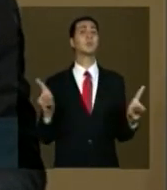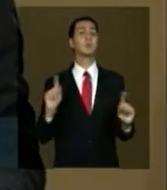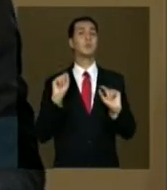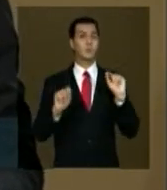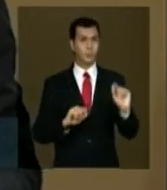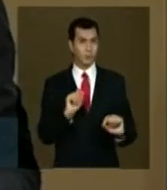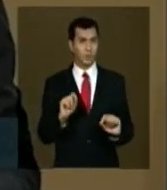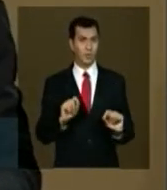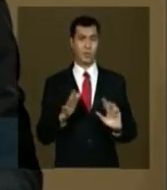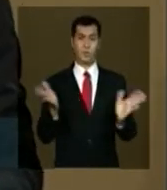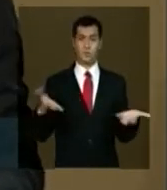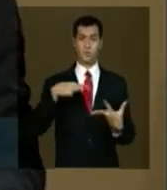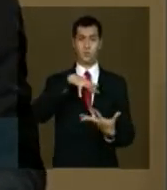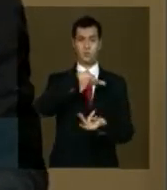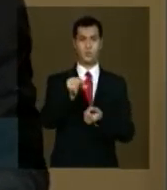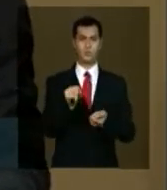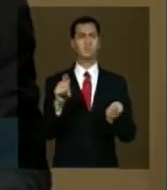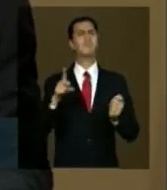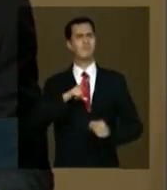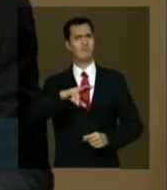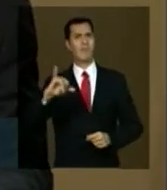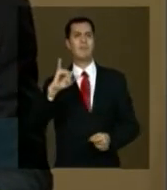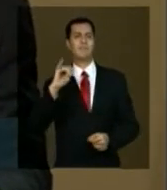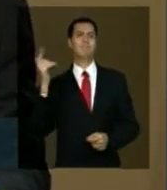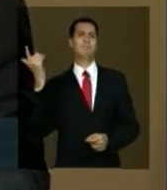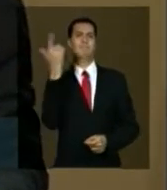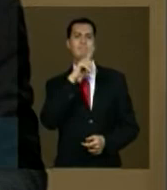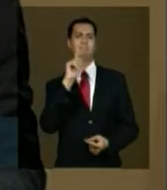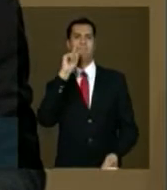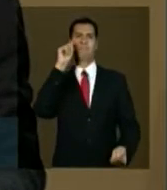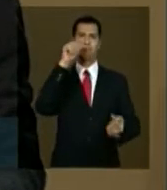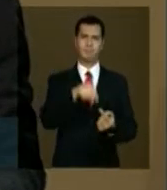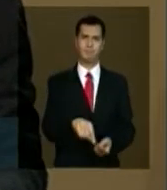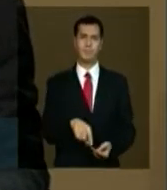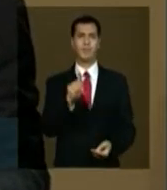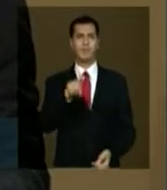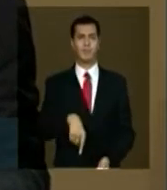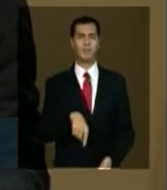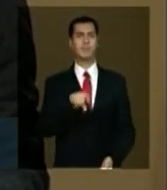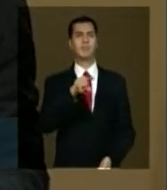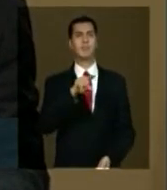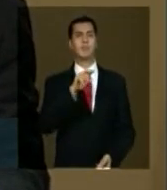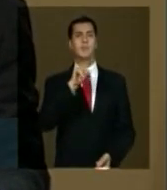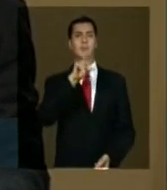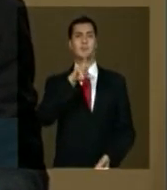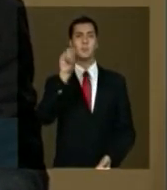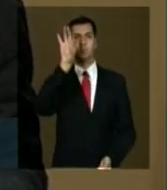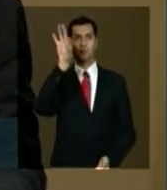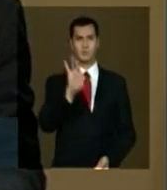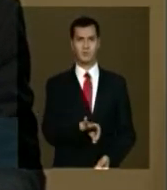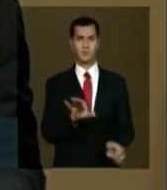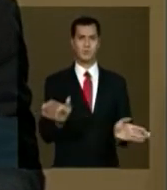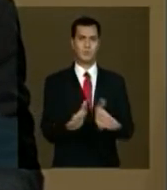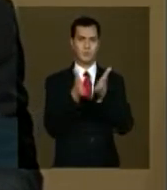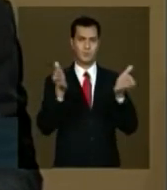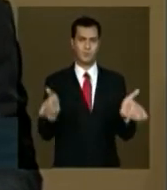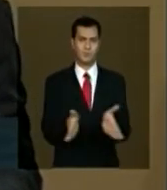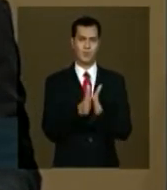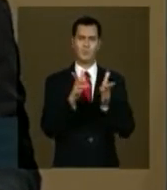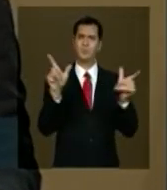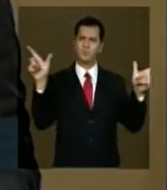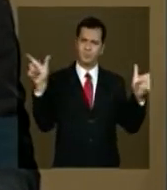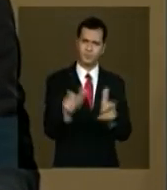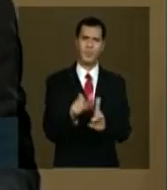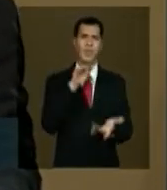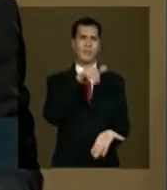Internacional conseguirá Alcançar a meta de reduzir pela metade o número de pessoas vivendo abaixo da linha de pobreza extrema